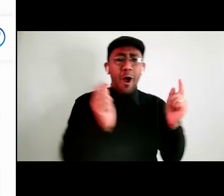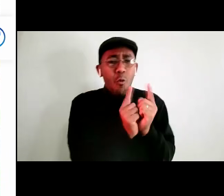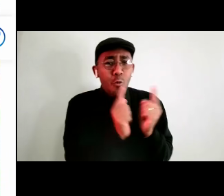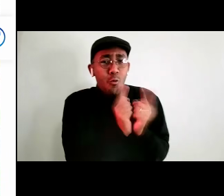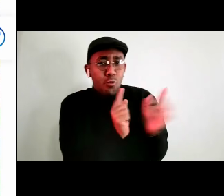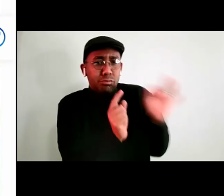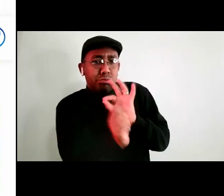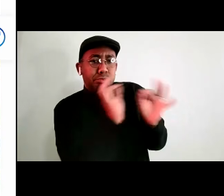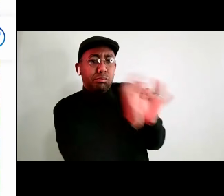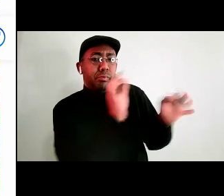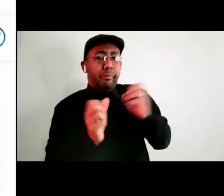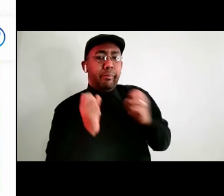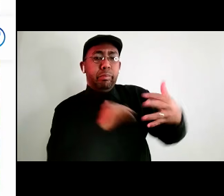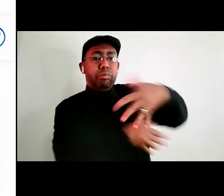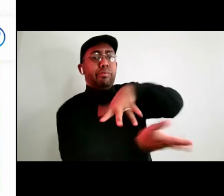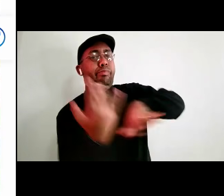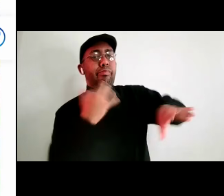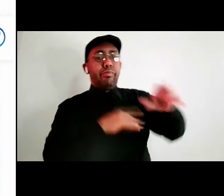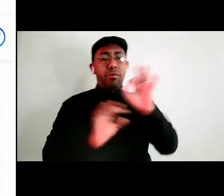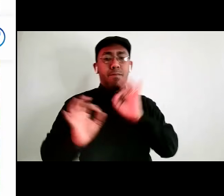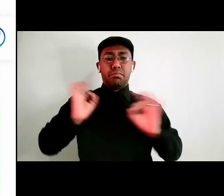E, finalmente, o fato de que